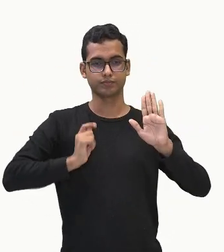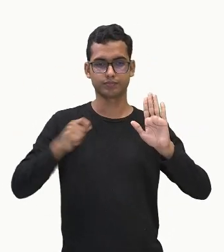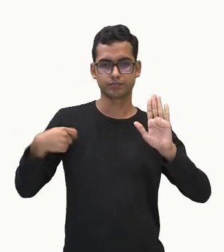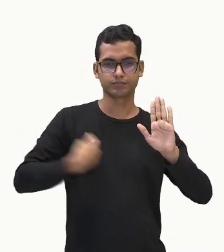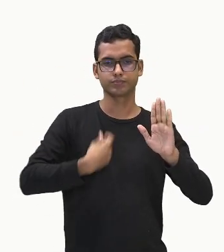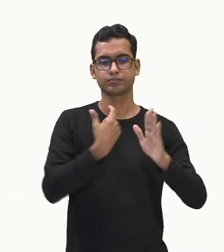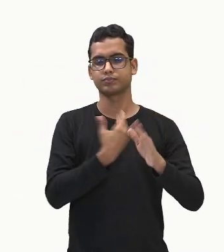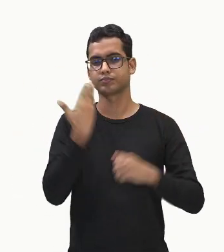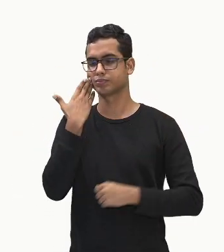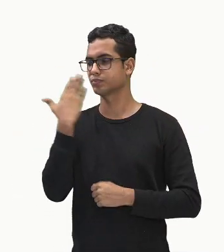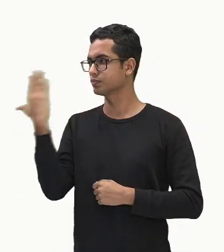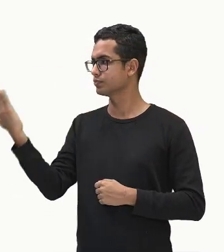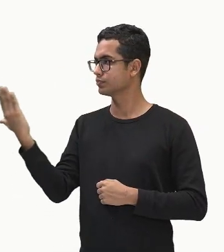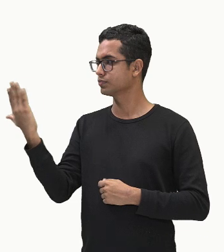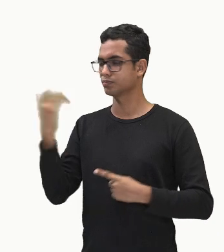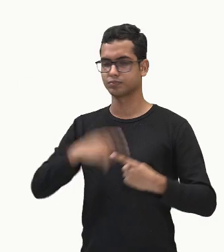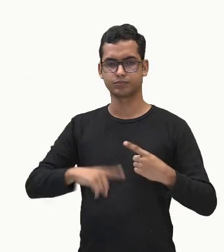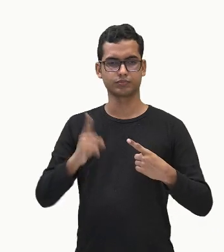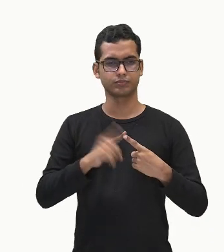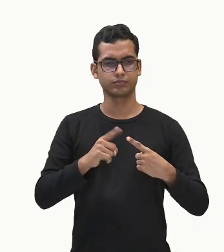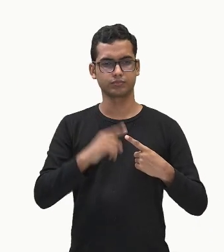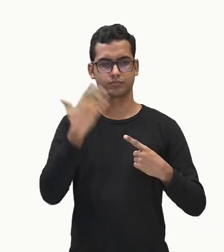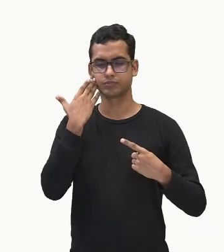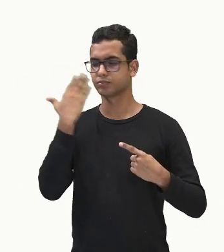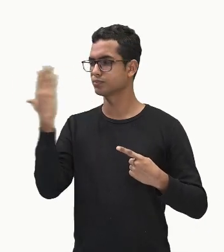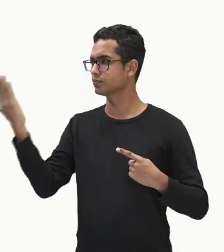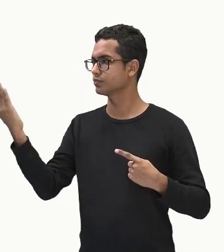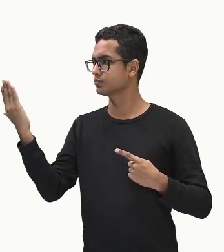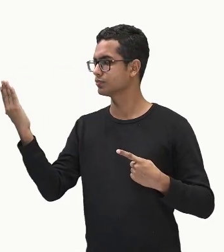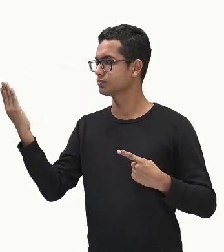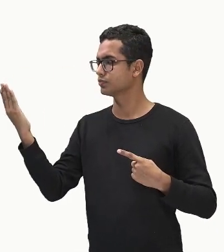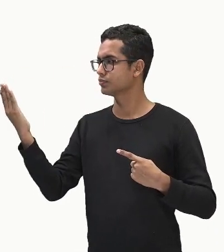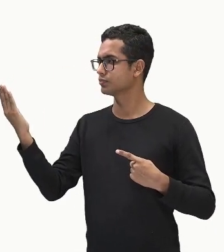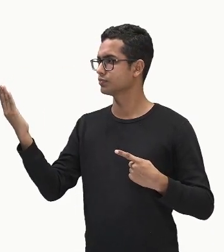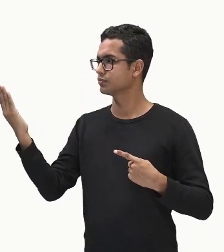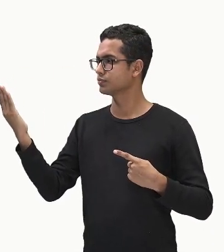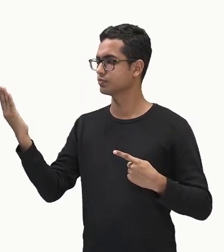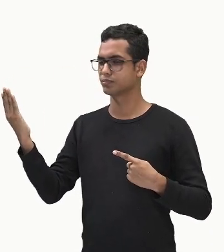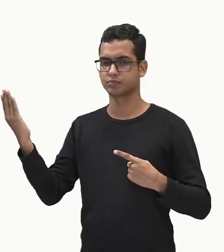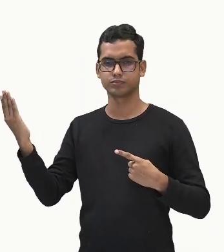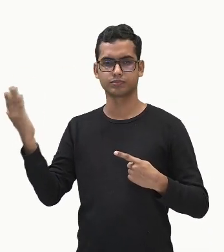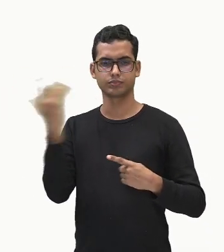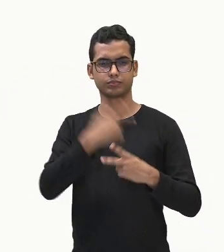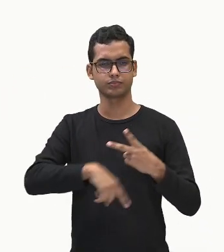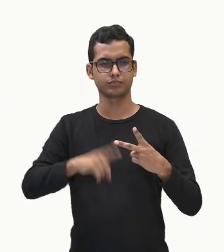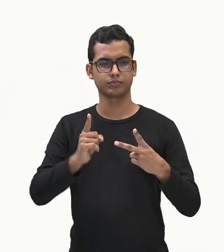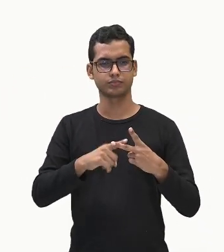canta todos los días. Ellos beben